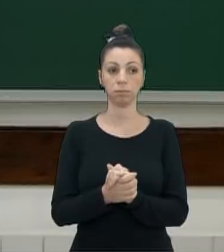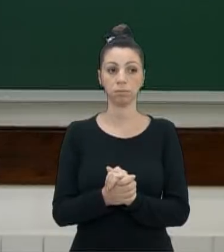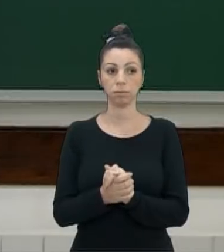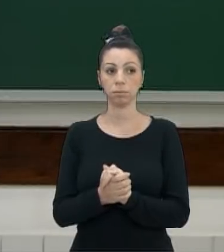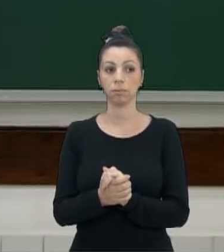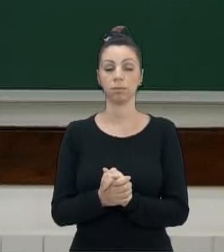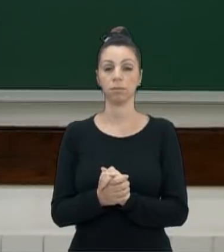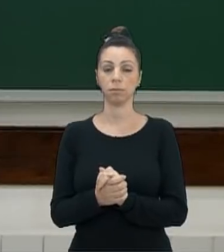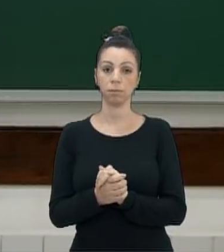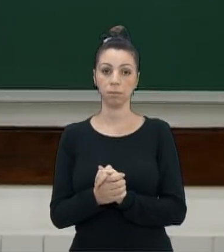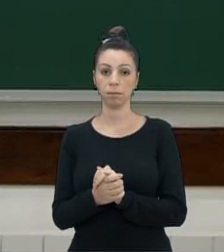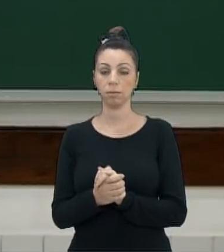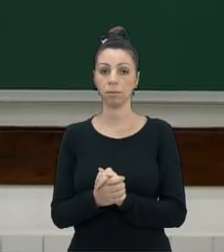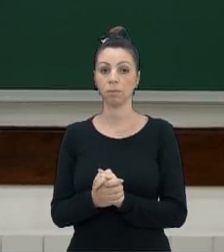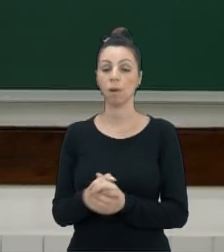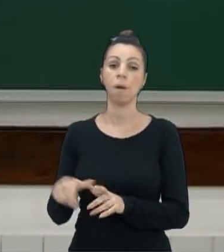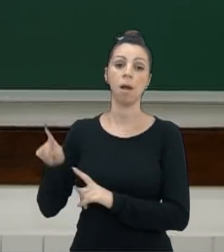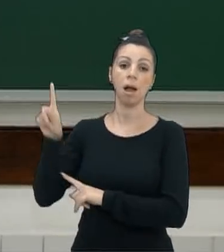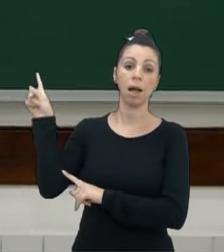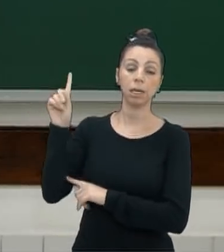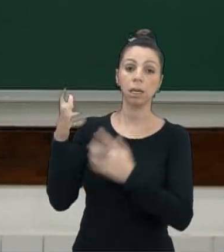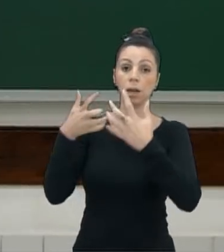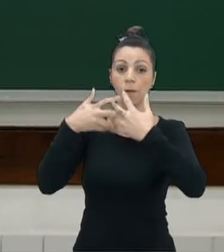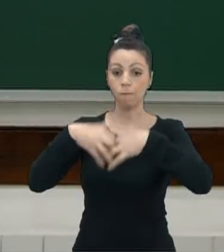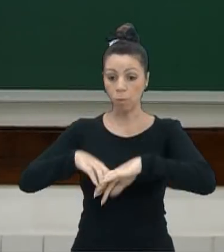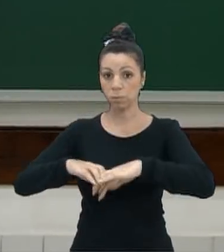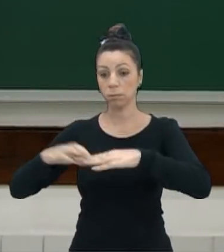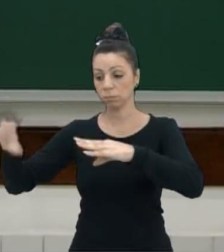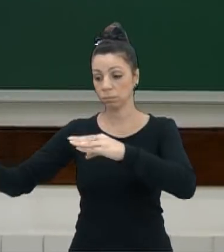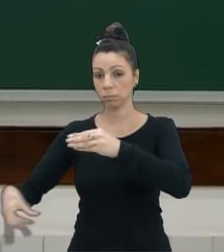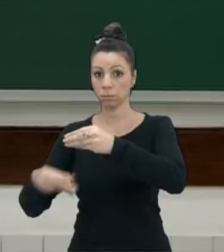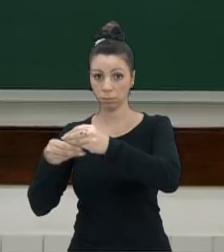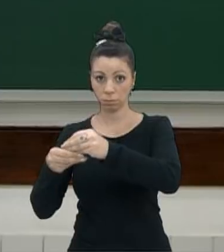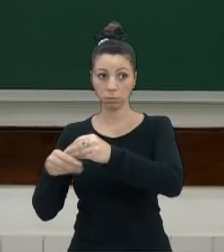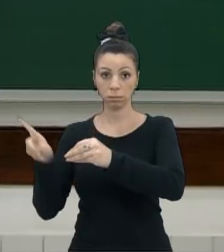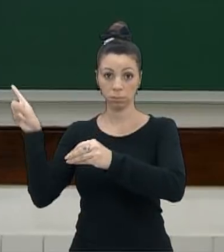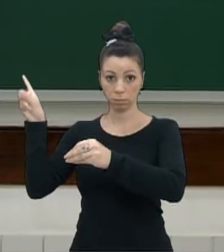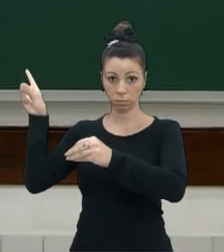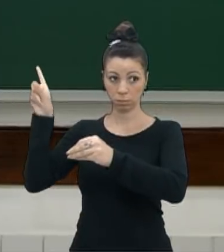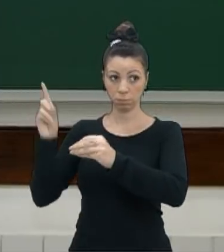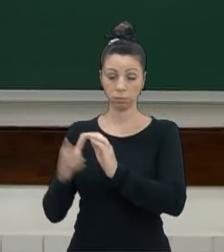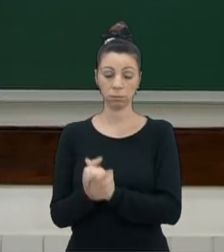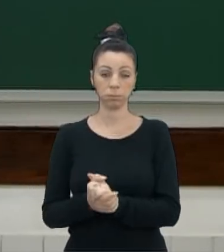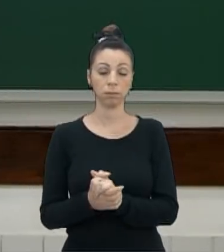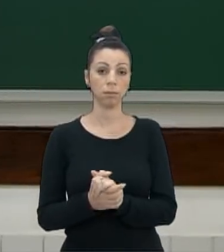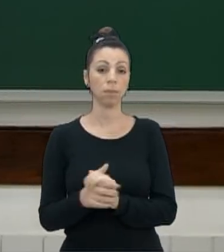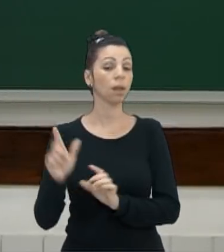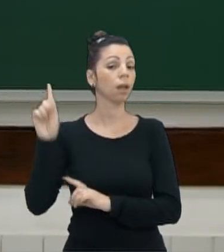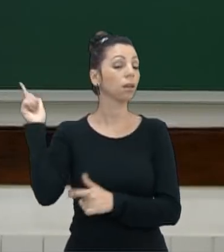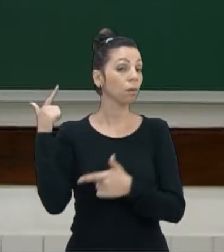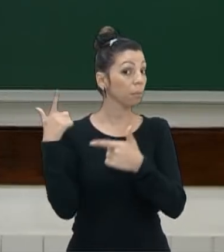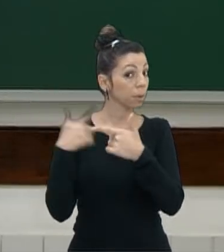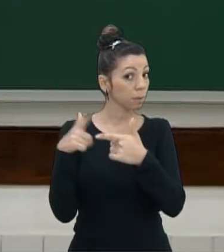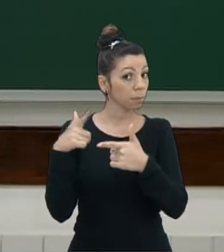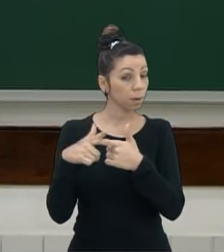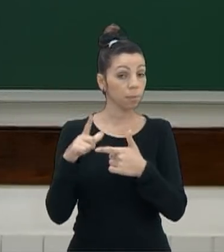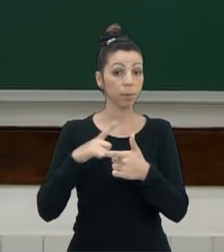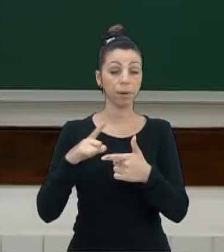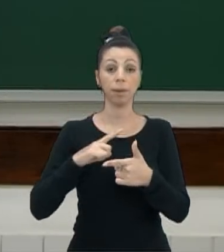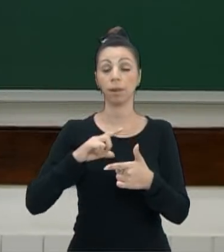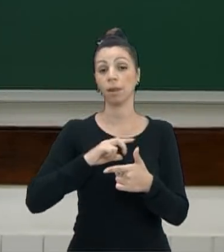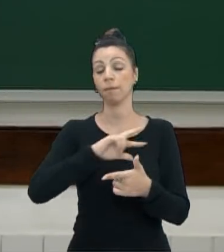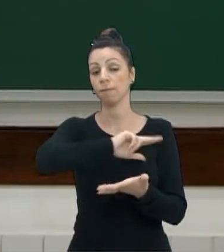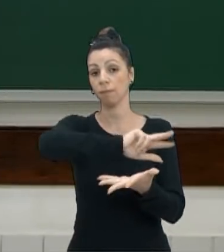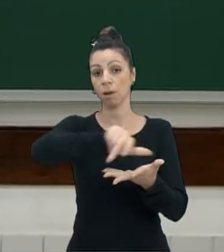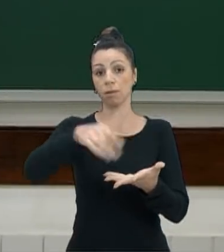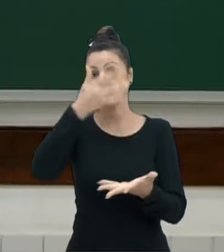Ele está fazendo a função de um complemento. Aqui, pessoal, é um problema. Muitas pessoas não sabem usar o